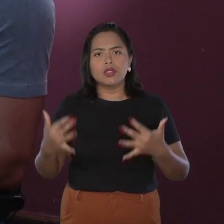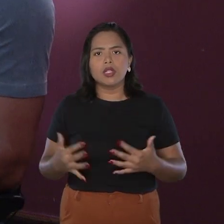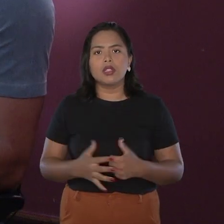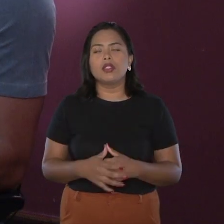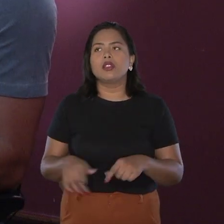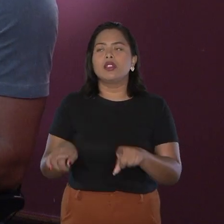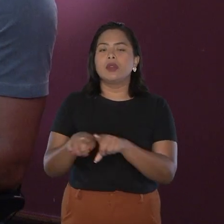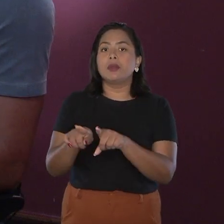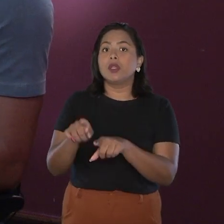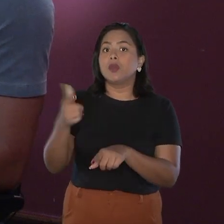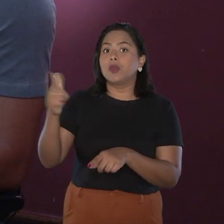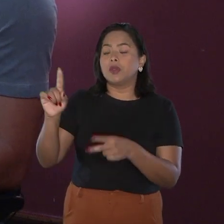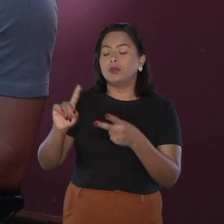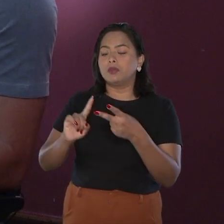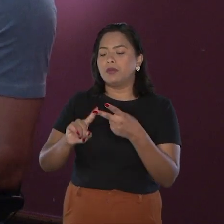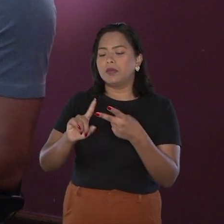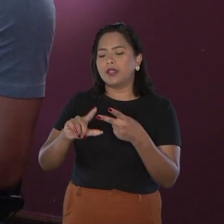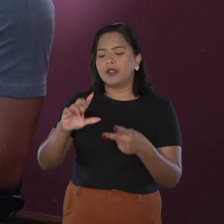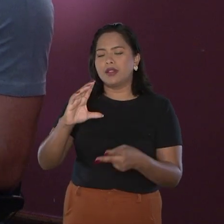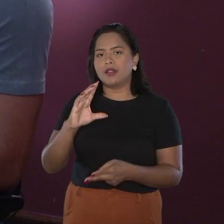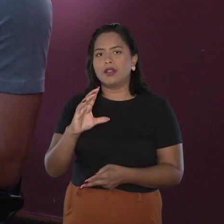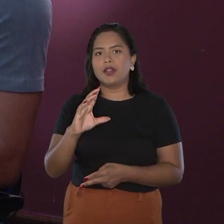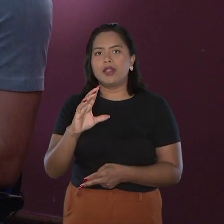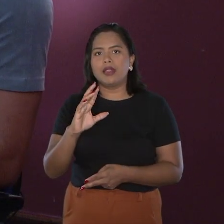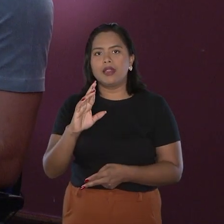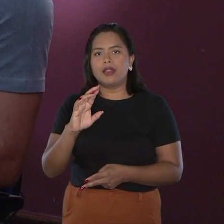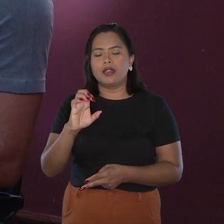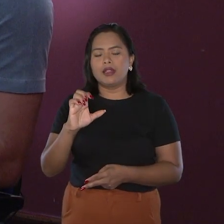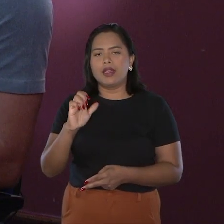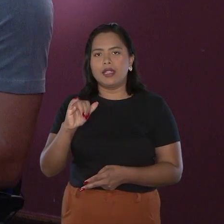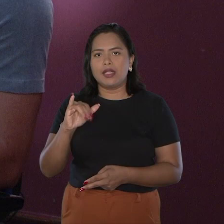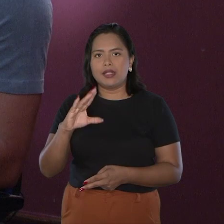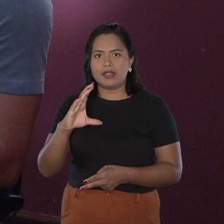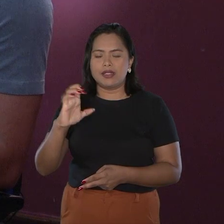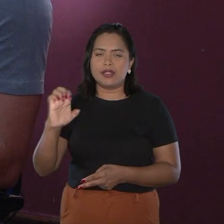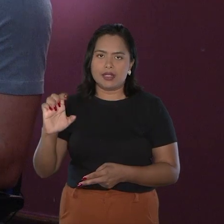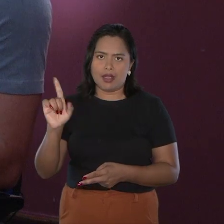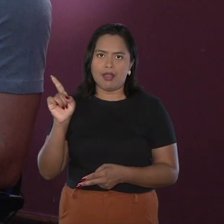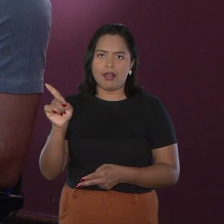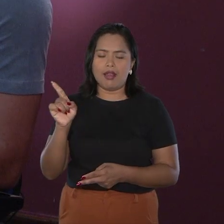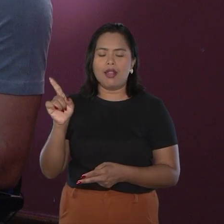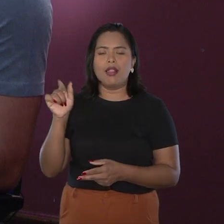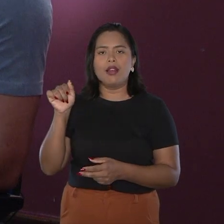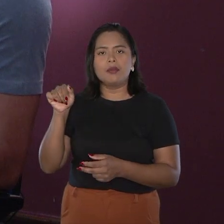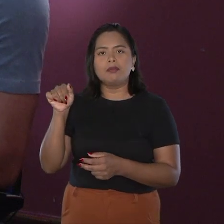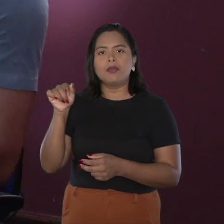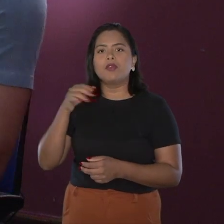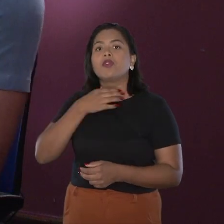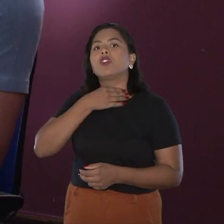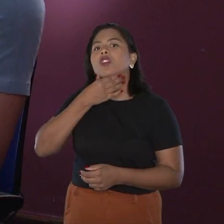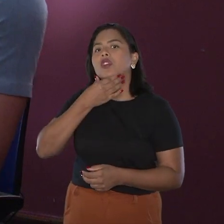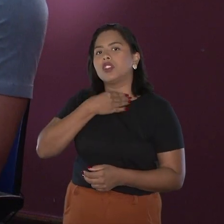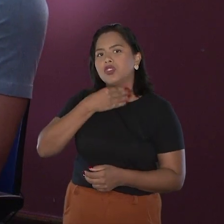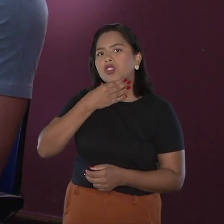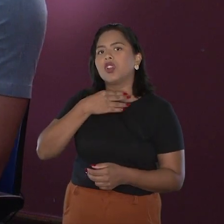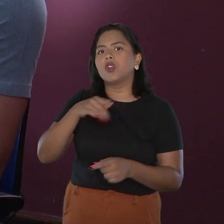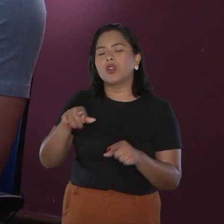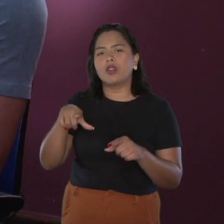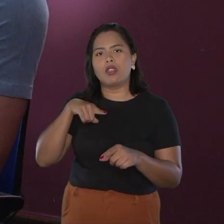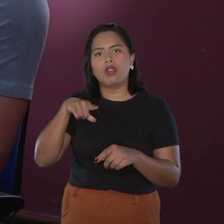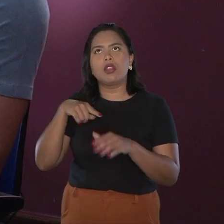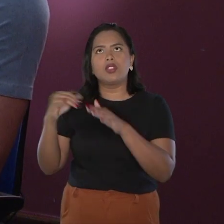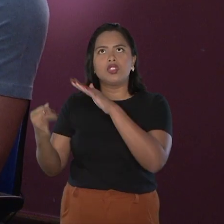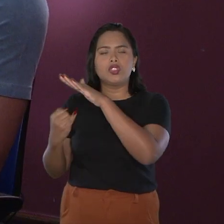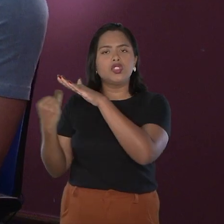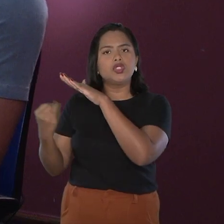Doutora Grace que ela é da pós-autora pela USP de Bauru e ela é fonoaudióloga e ela também é dona de uma